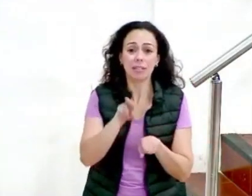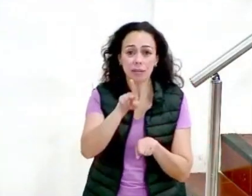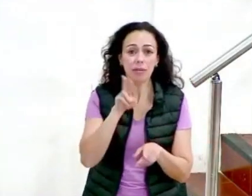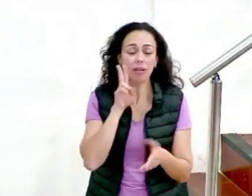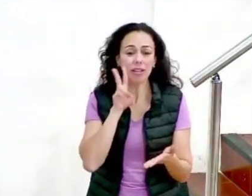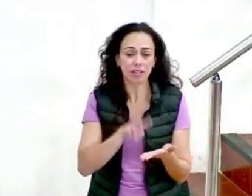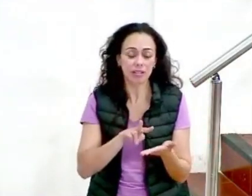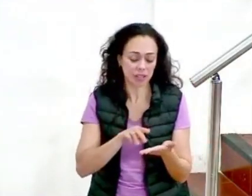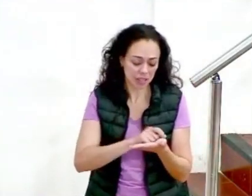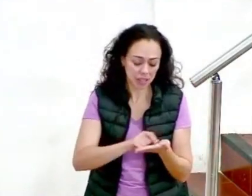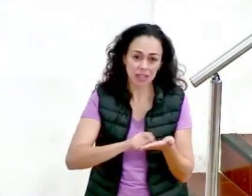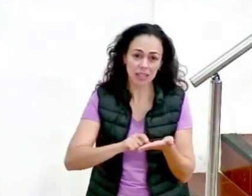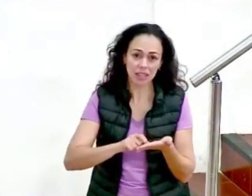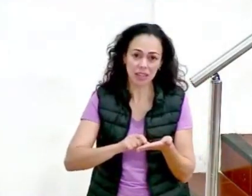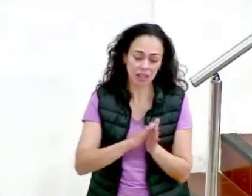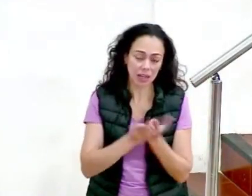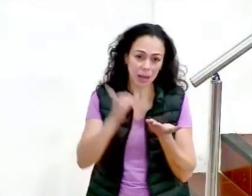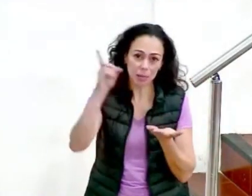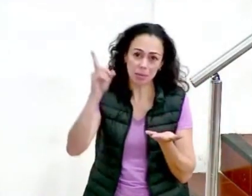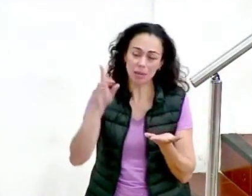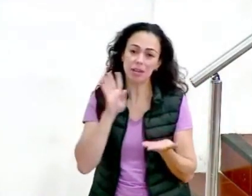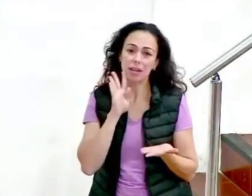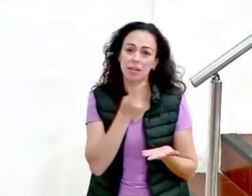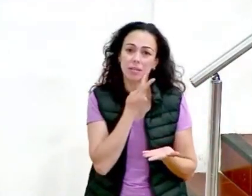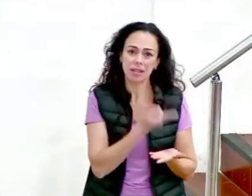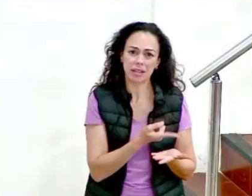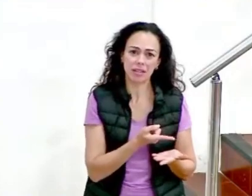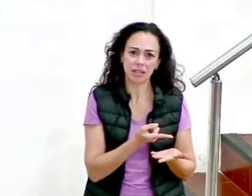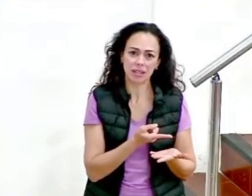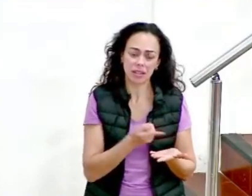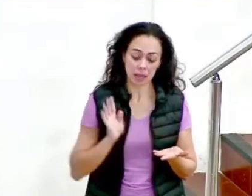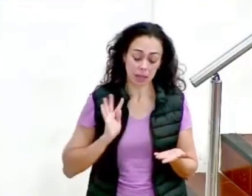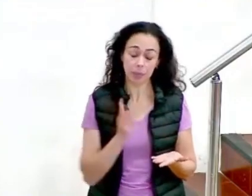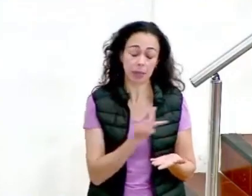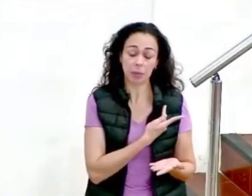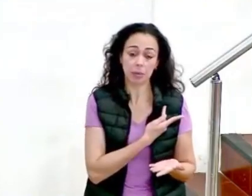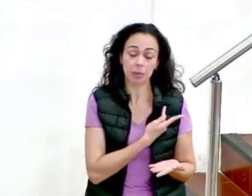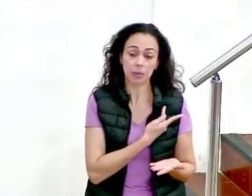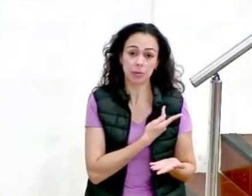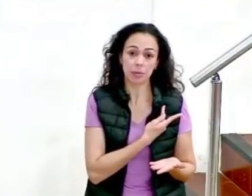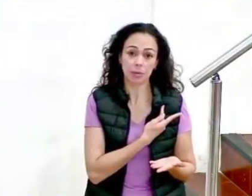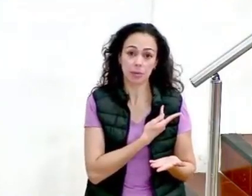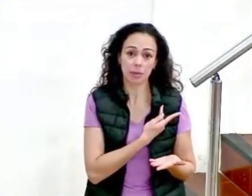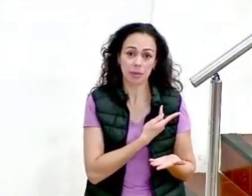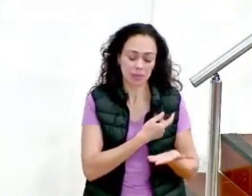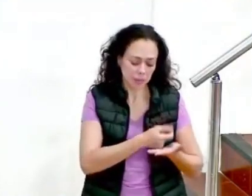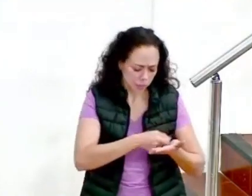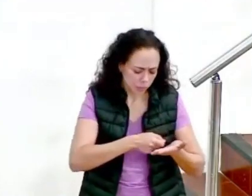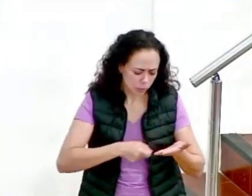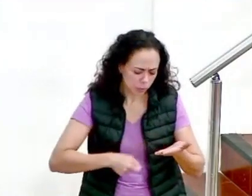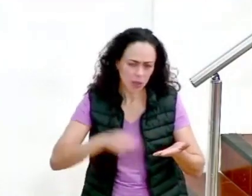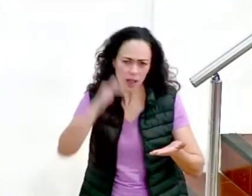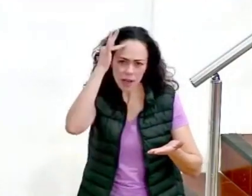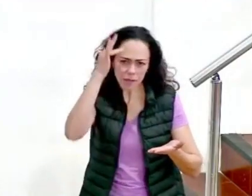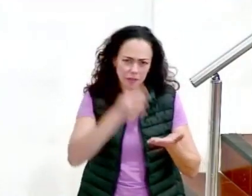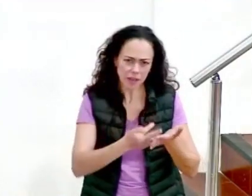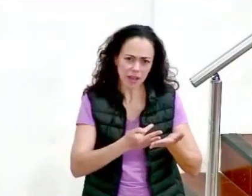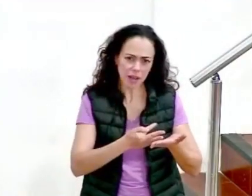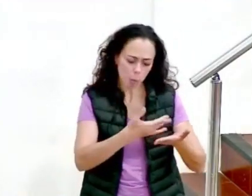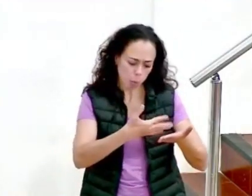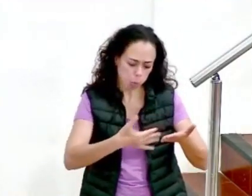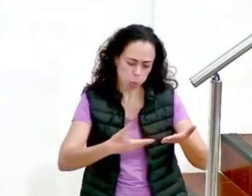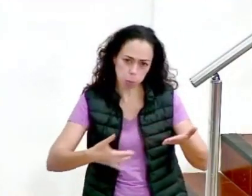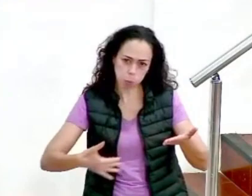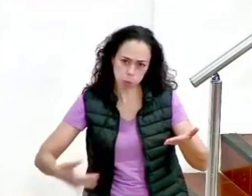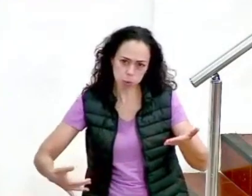o autor vai fazer questão de revelar a fé de Sara. Pela fé também a própria